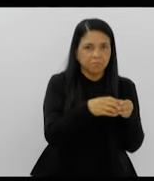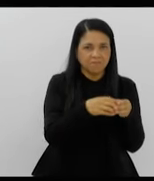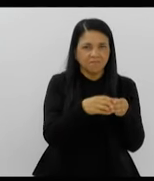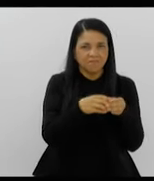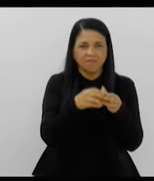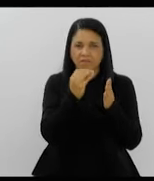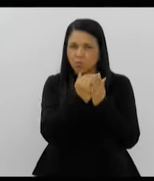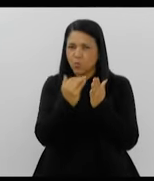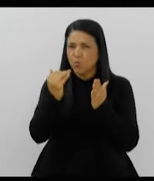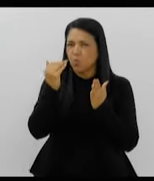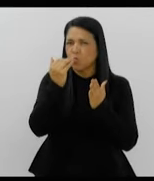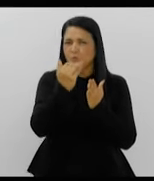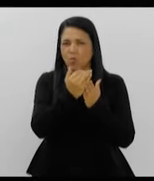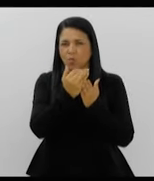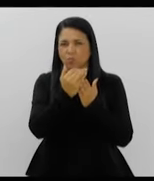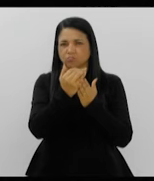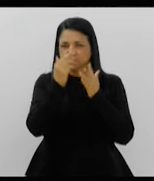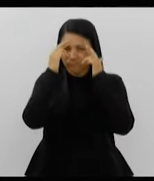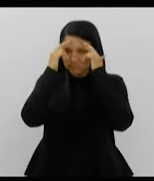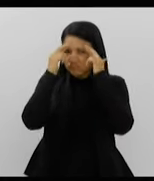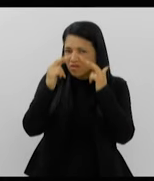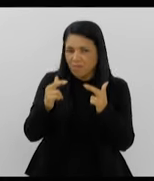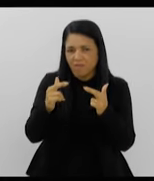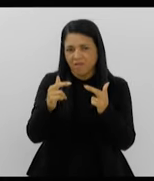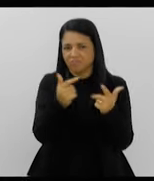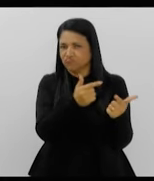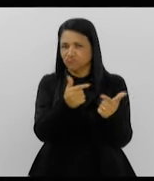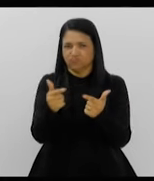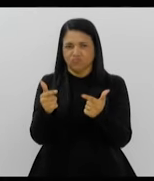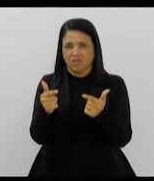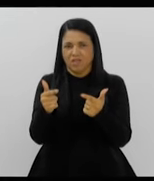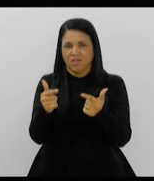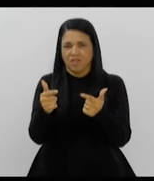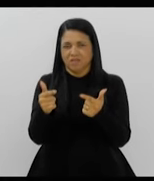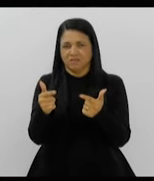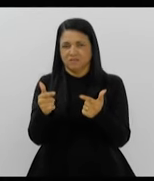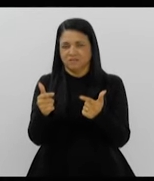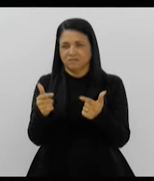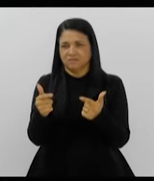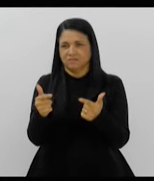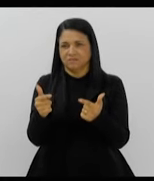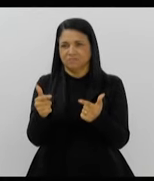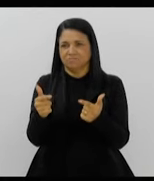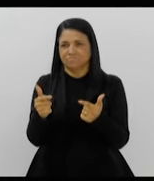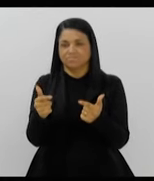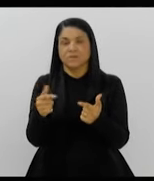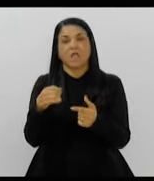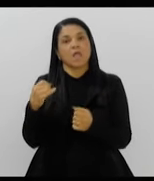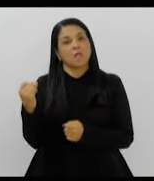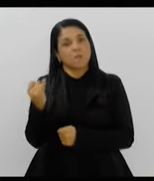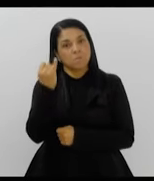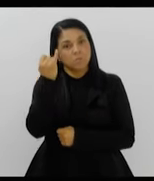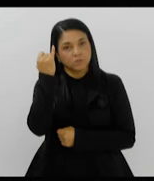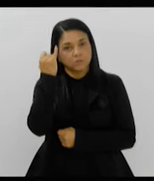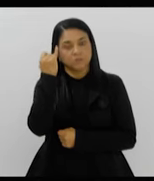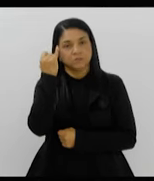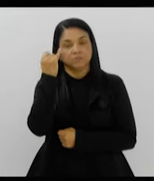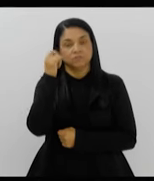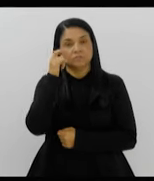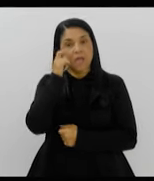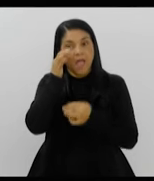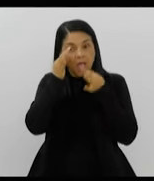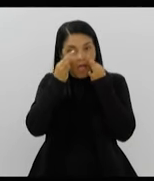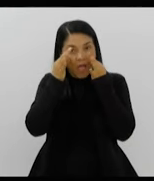ultrapassando a linha do respeito e chegando ao desrespeito, é importante chamar a atenção